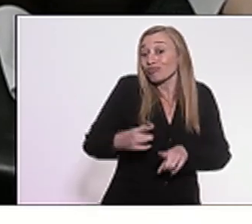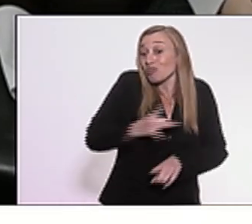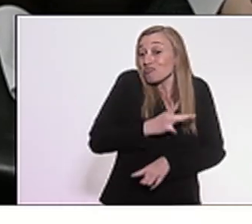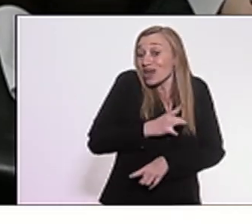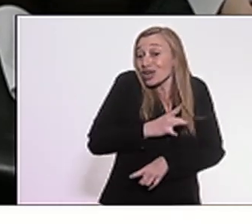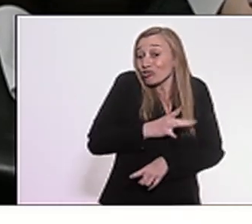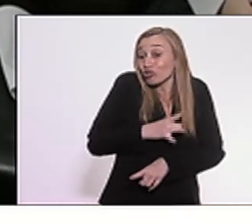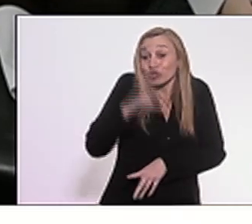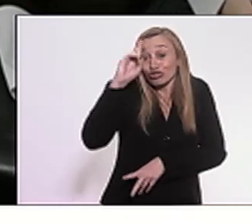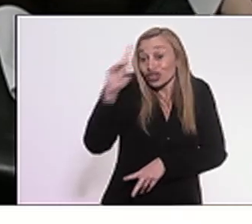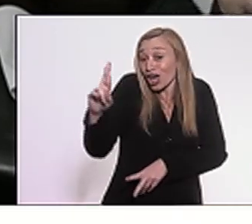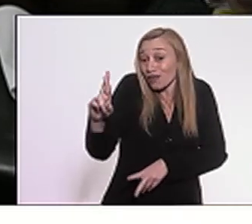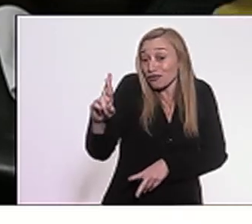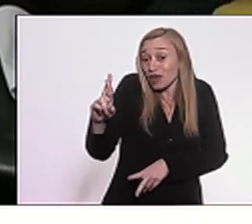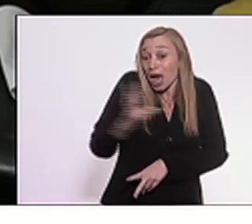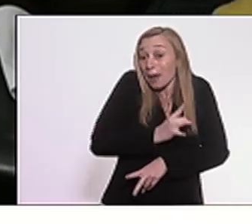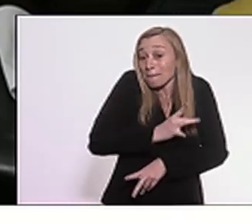de situações...